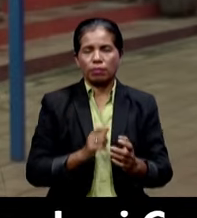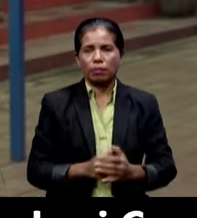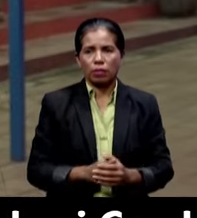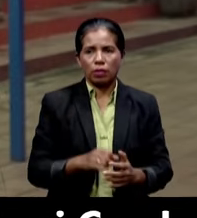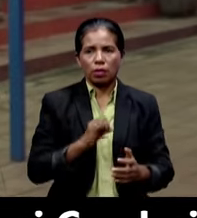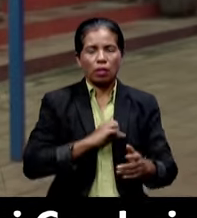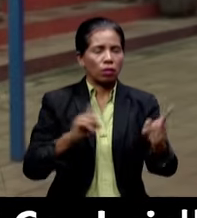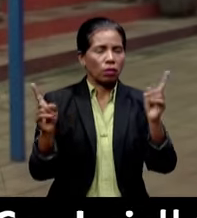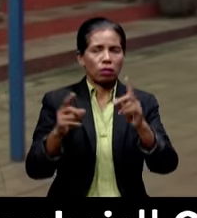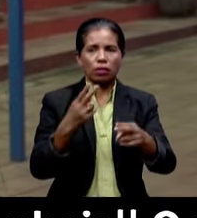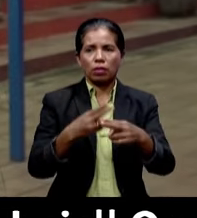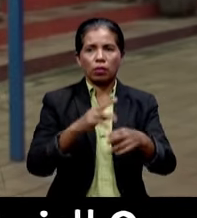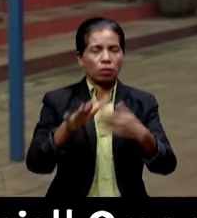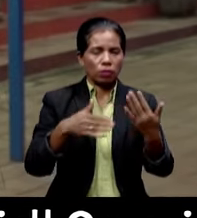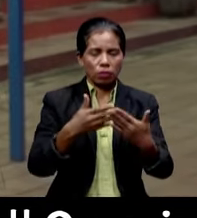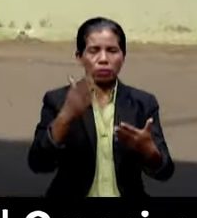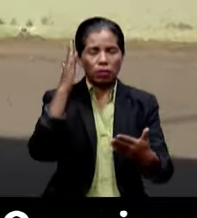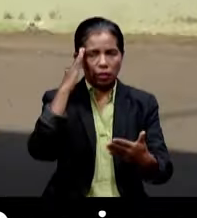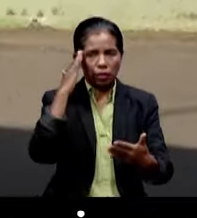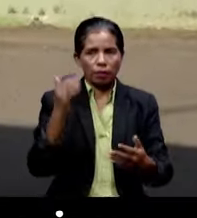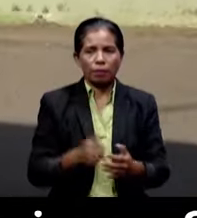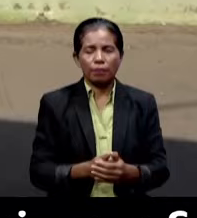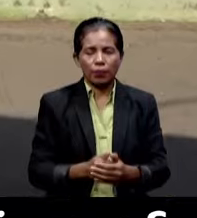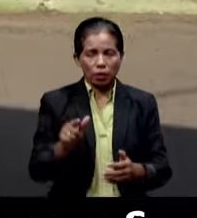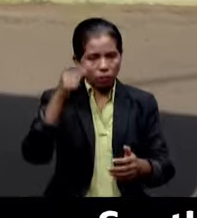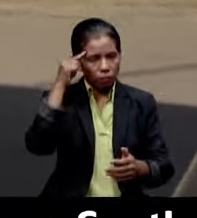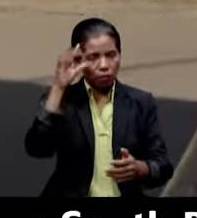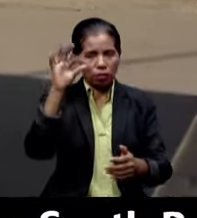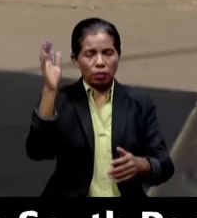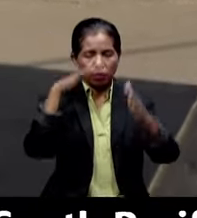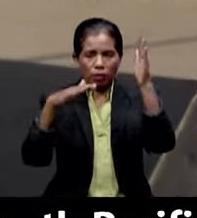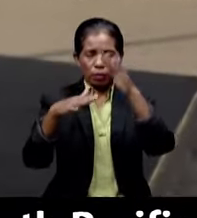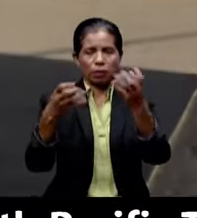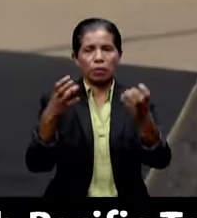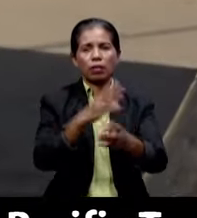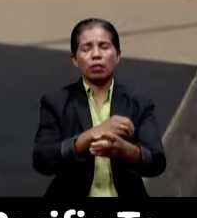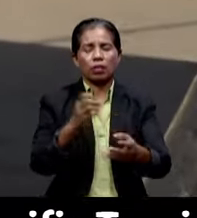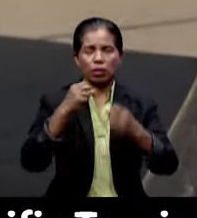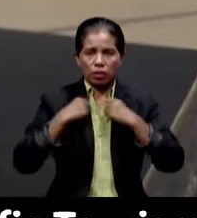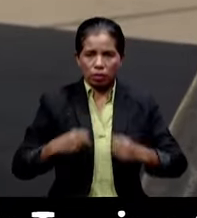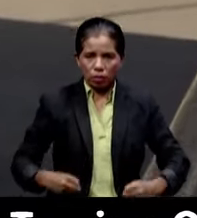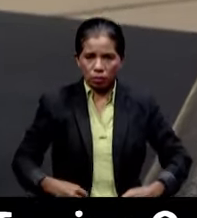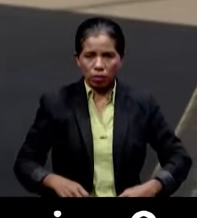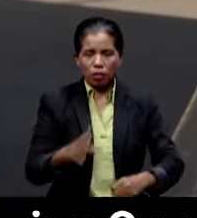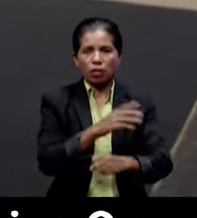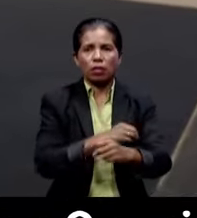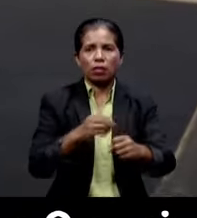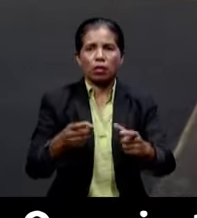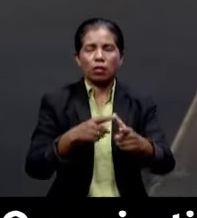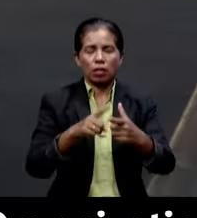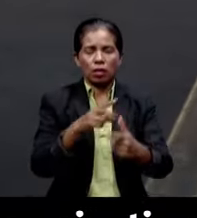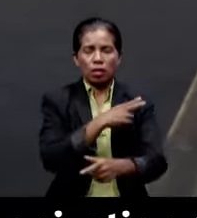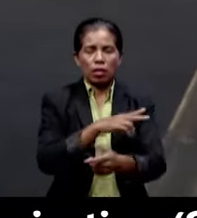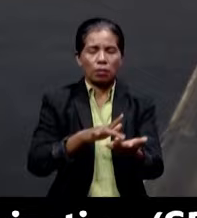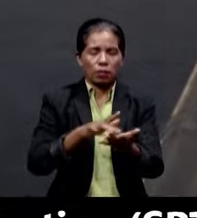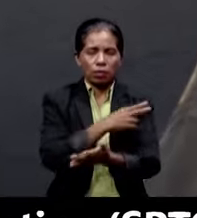Aula colina naran, o toto atena. Durante o mandato do governo da CNN, problema baracliu, maquia setor saúde, liu problema falta e moro que o hospital